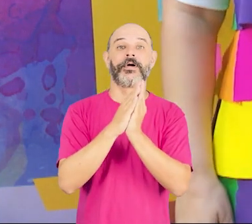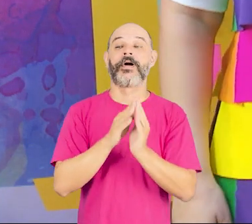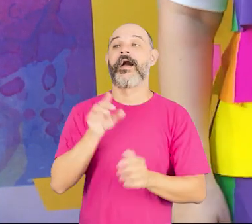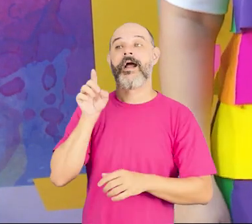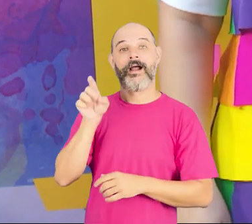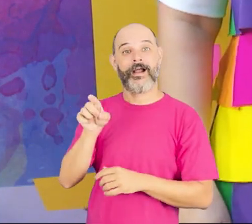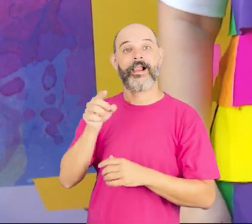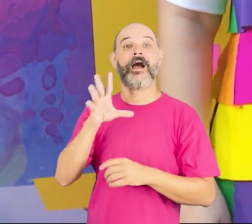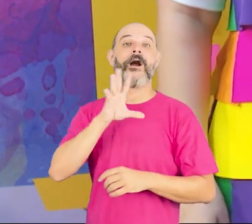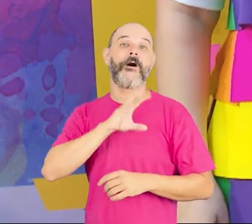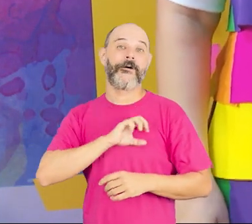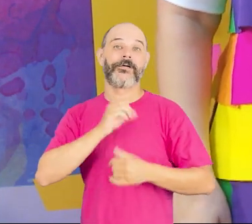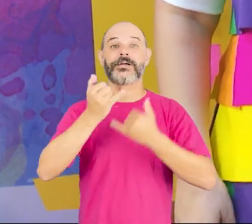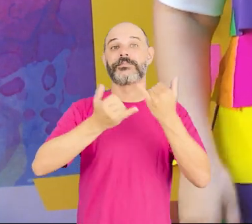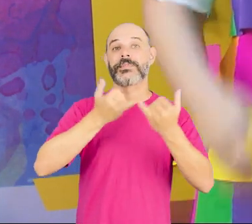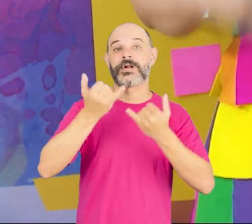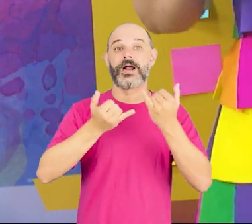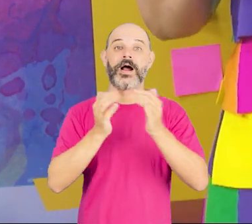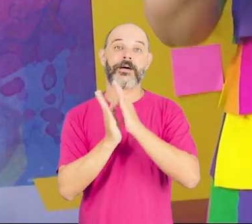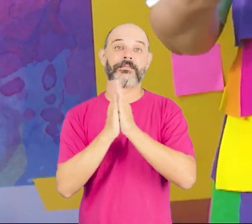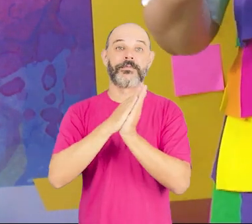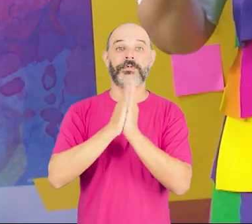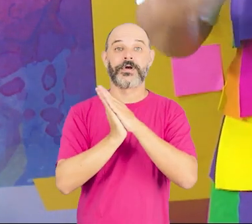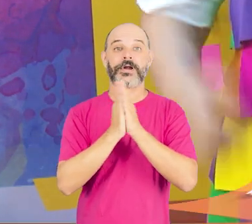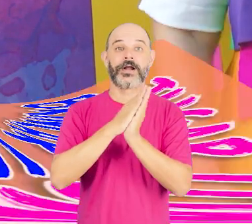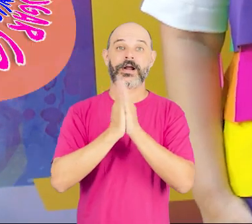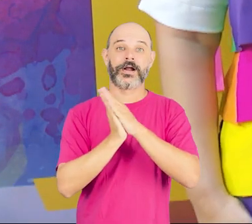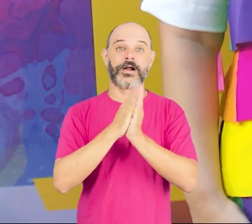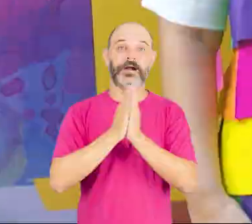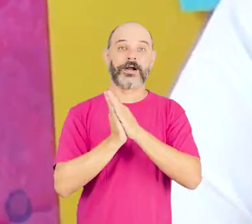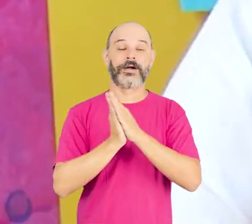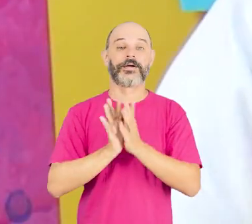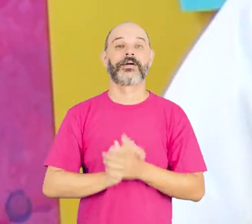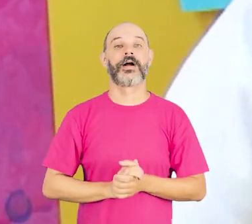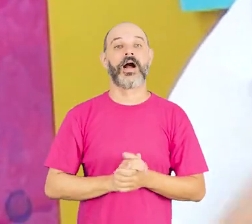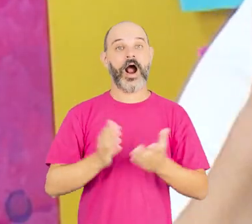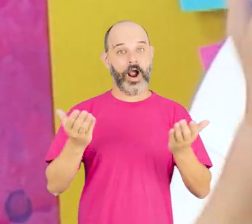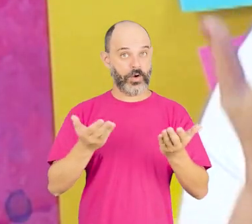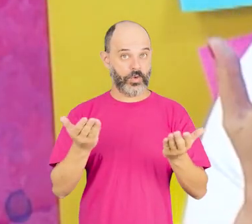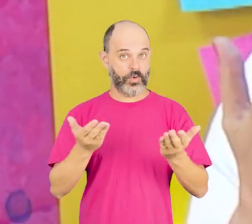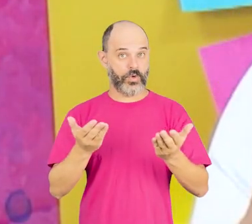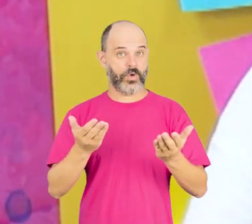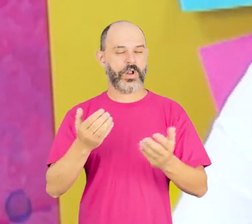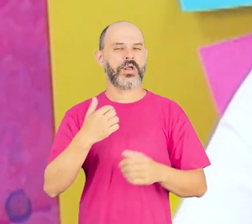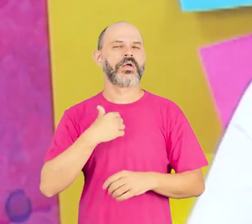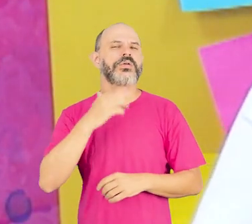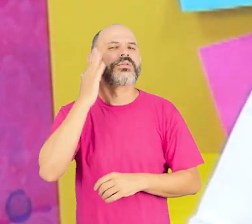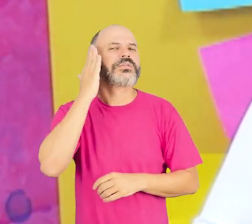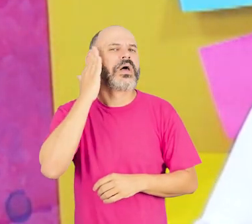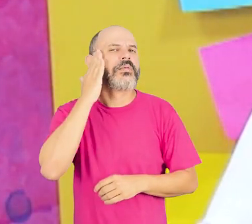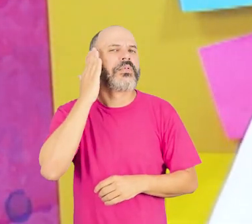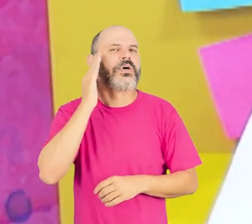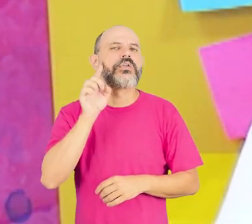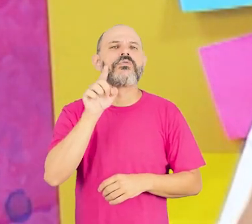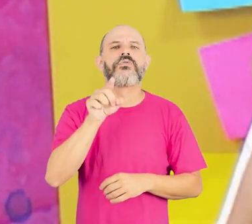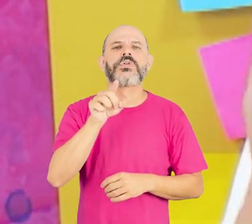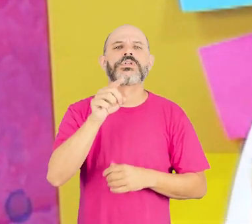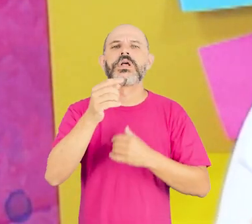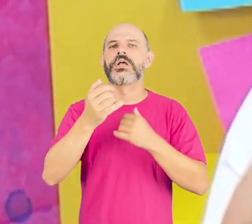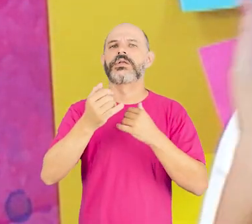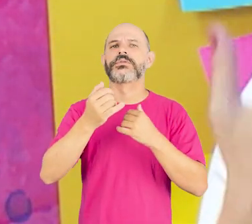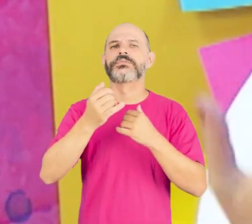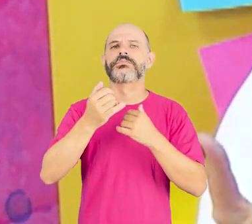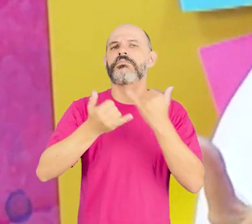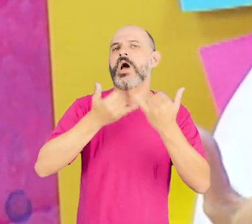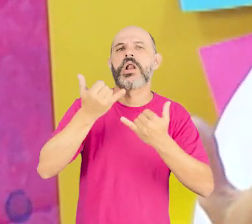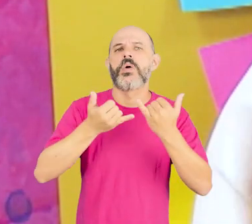A Mari le gusta jugar con muñecas. E agora eu quero saber que